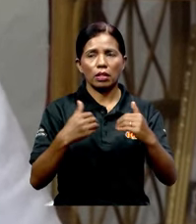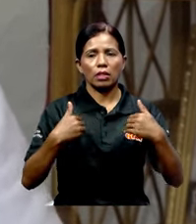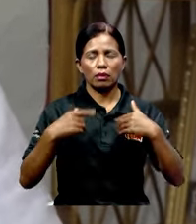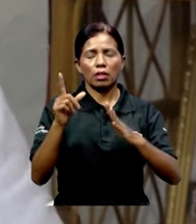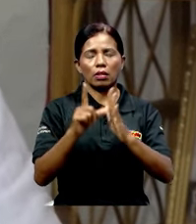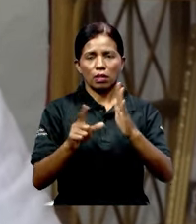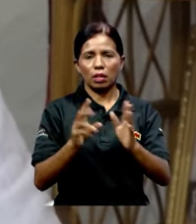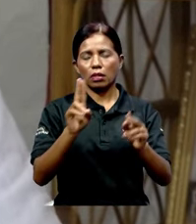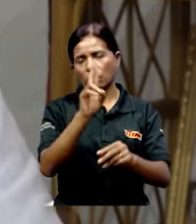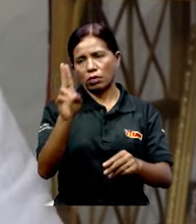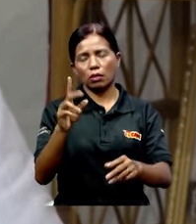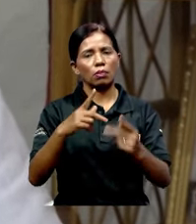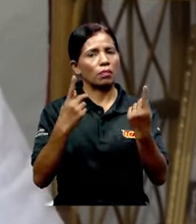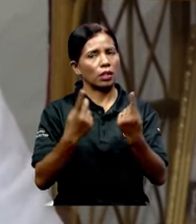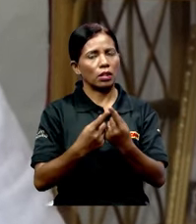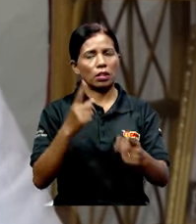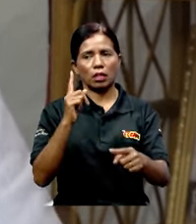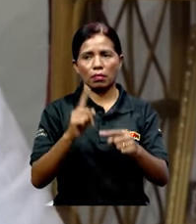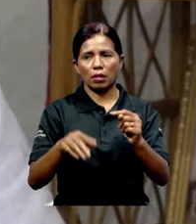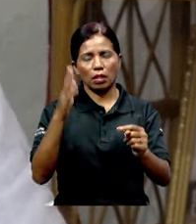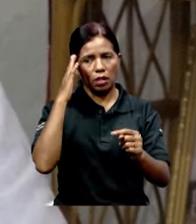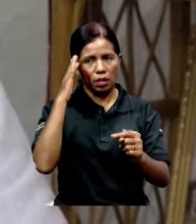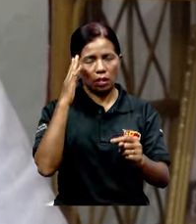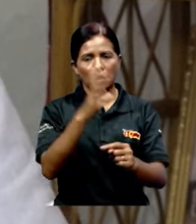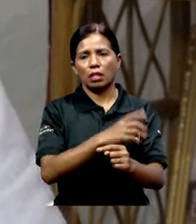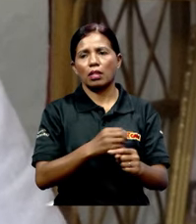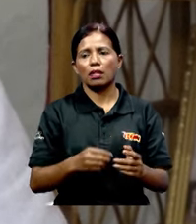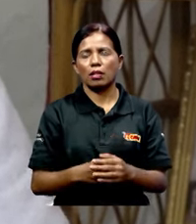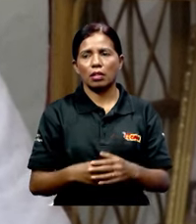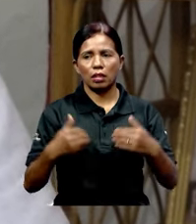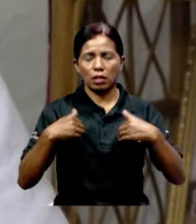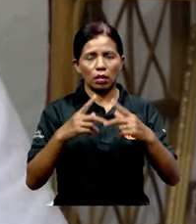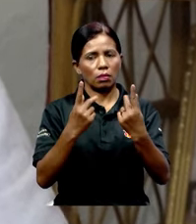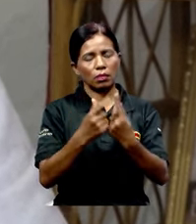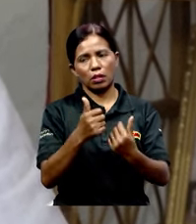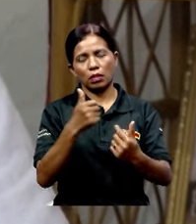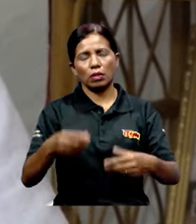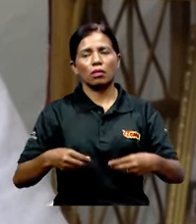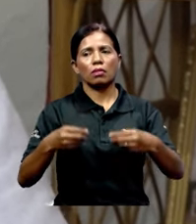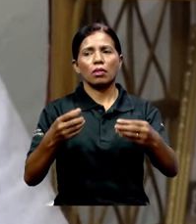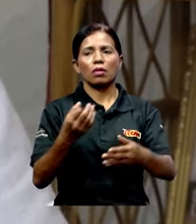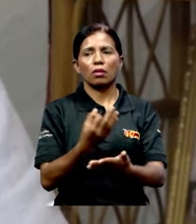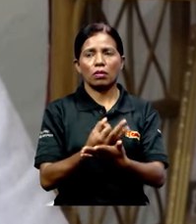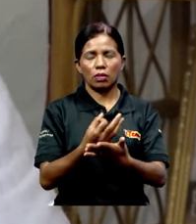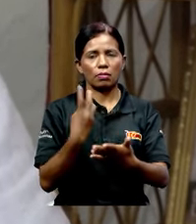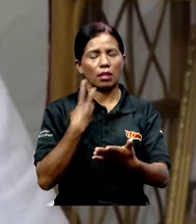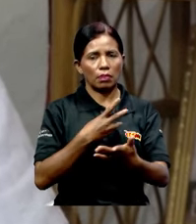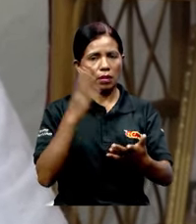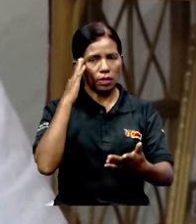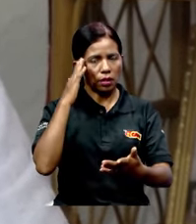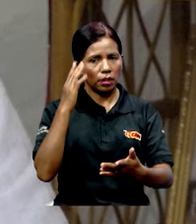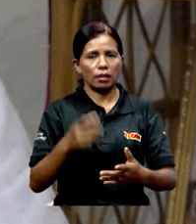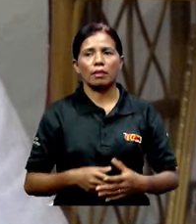aplica. Segundo, a companhia Labele, até da Lima Tamba, e a companhia Valo, foi o preço de origem, mas a minha matéria.